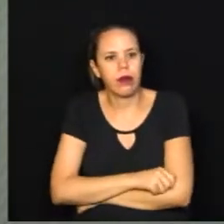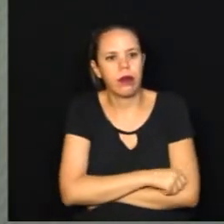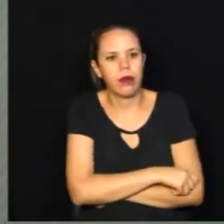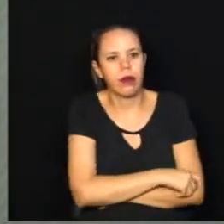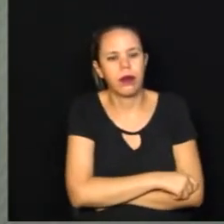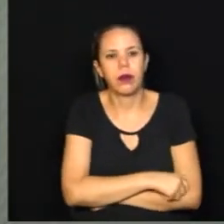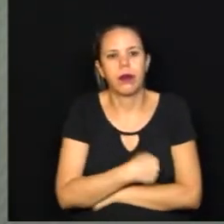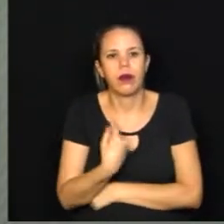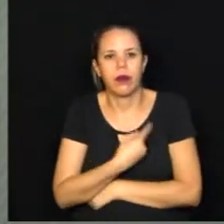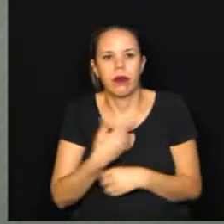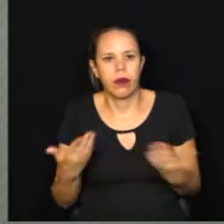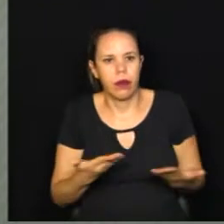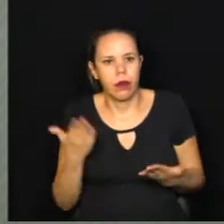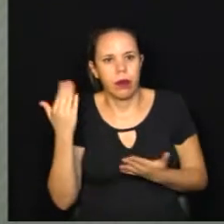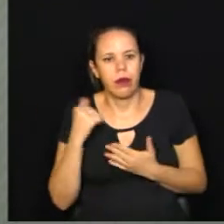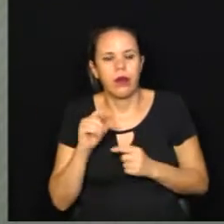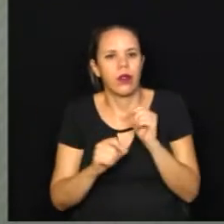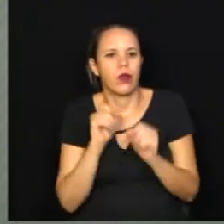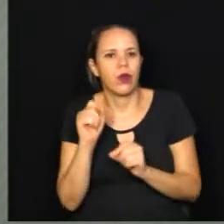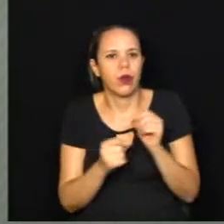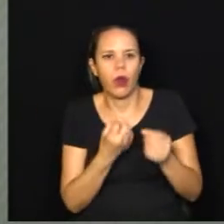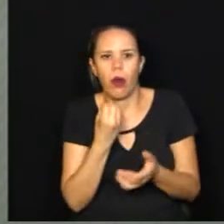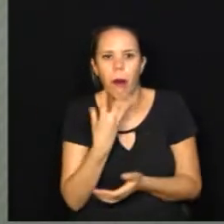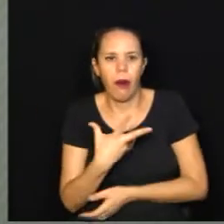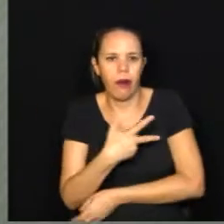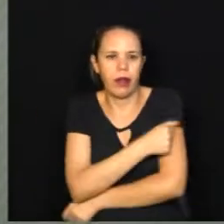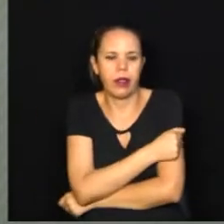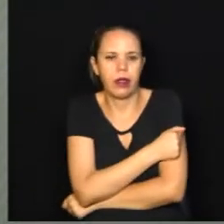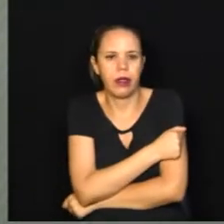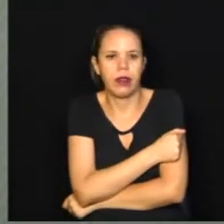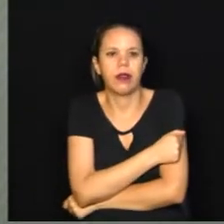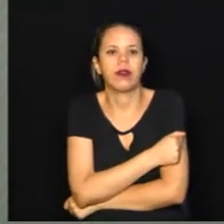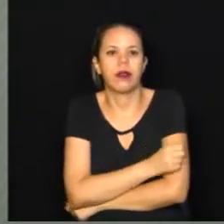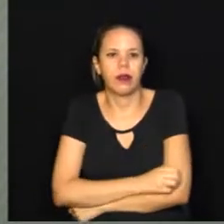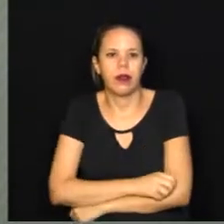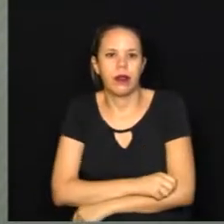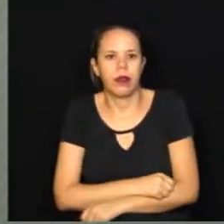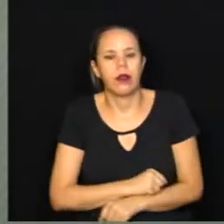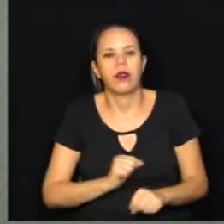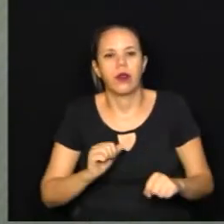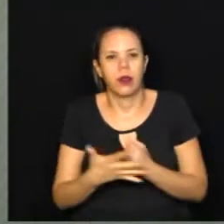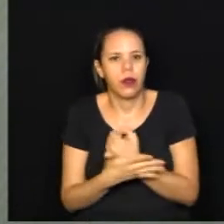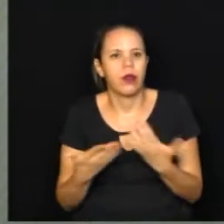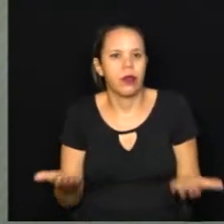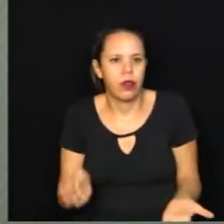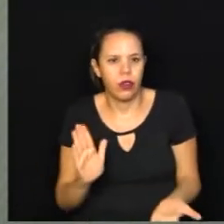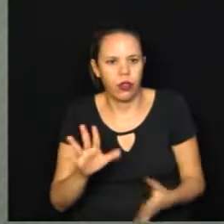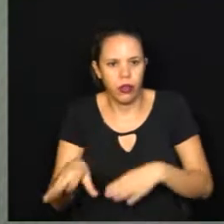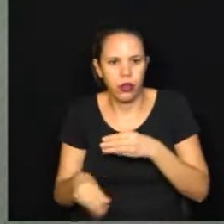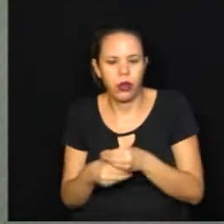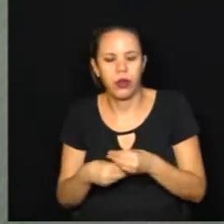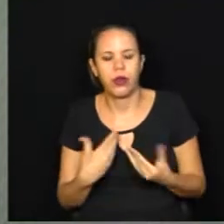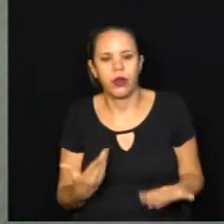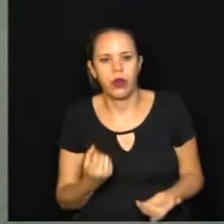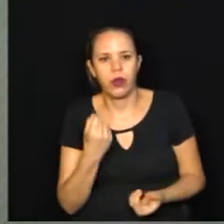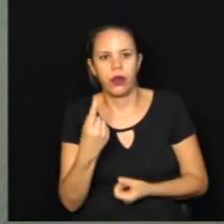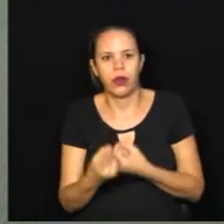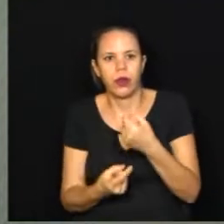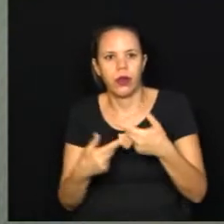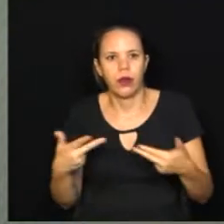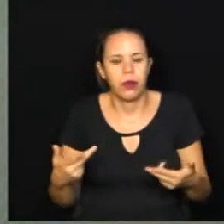e agora nós sabemos o que é uma boa vacina para o Covid. Então, essa já incorpora algumas